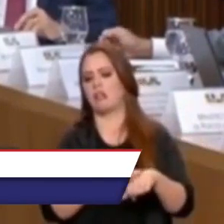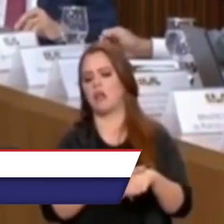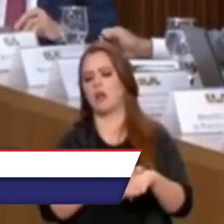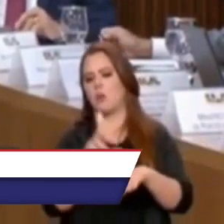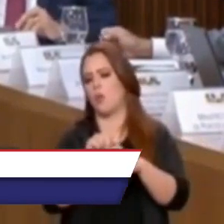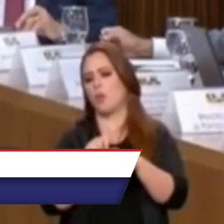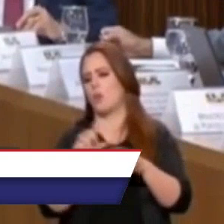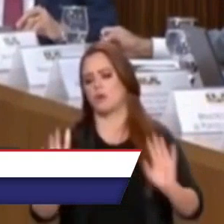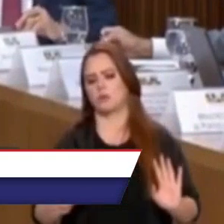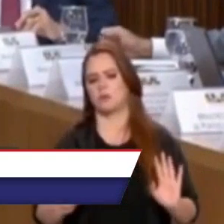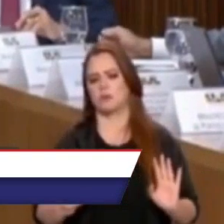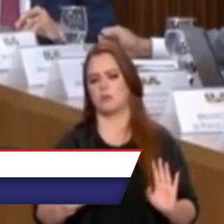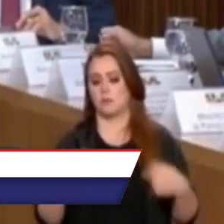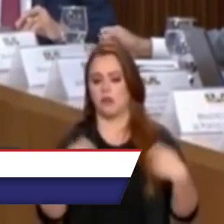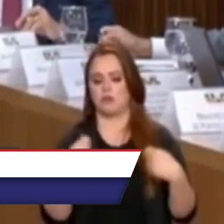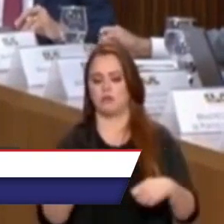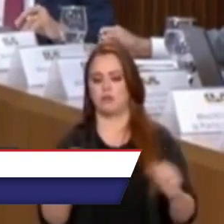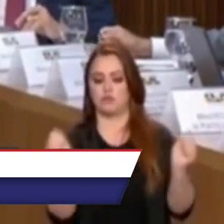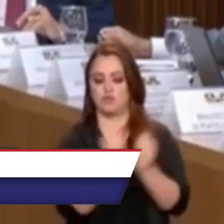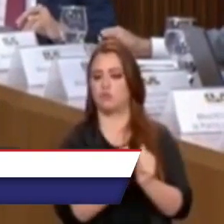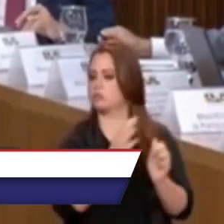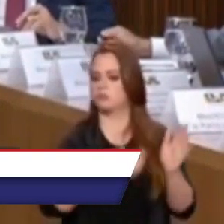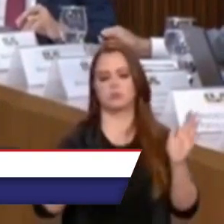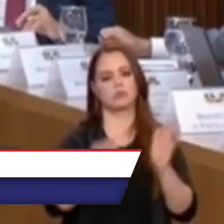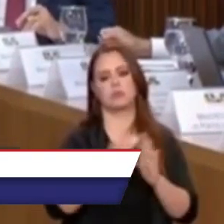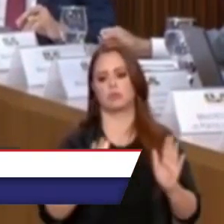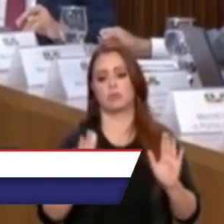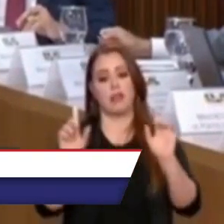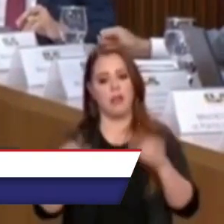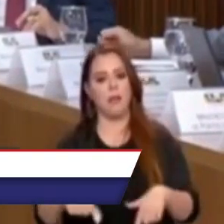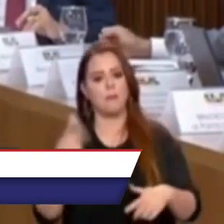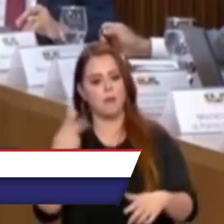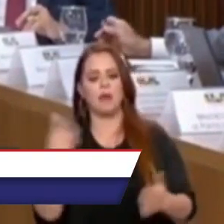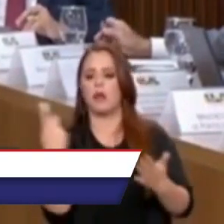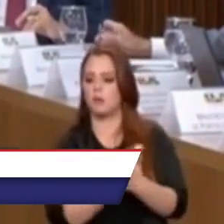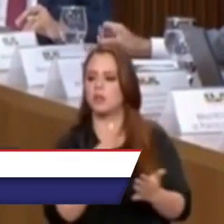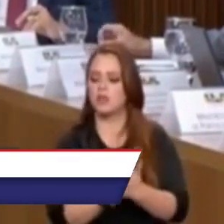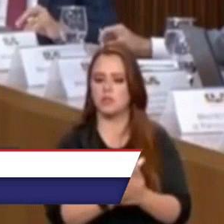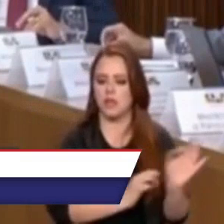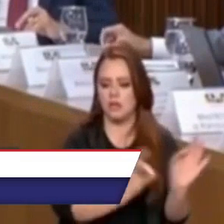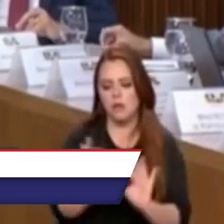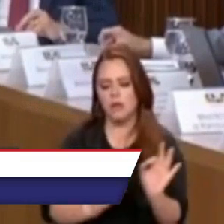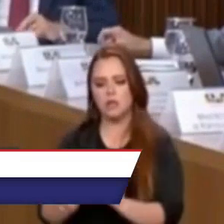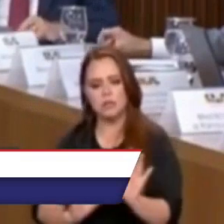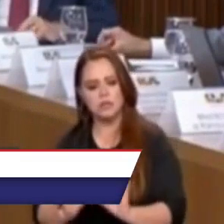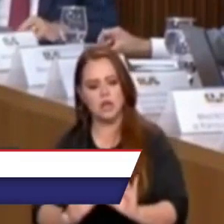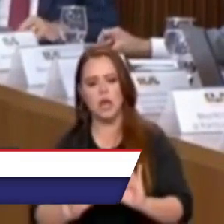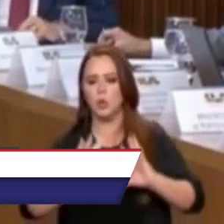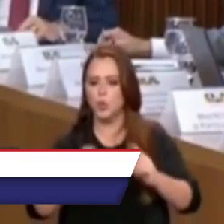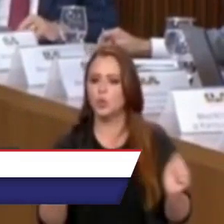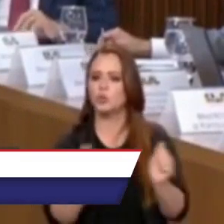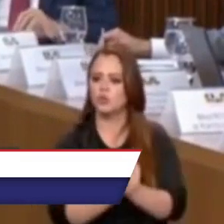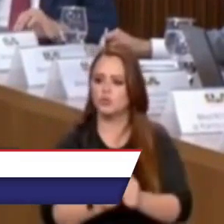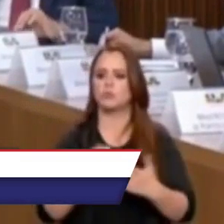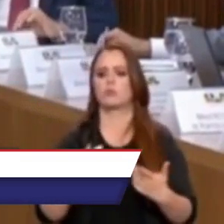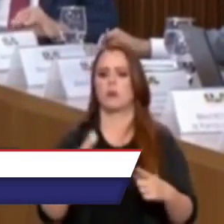transformar isso numa política de governo. É assim que tem que ser e é assim que funciona um governo, sabe,